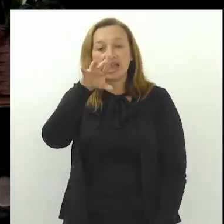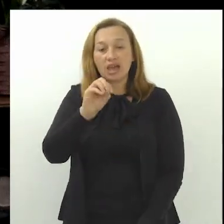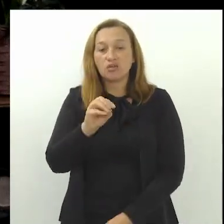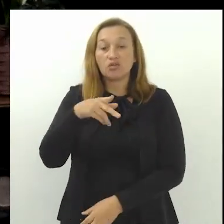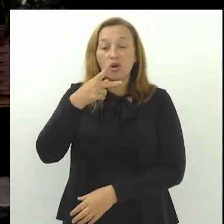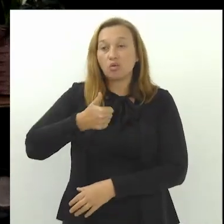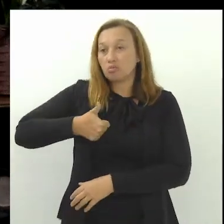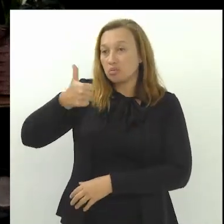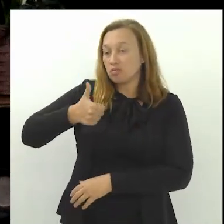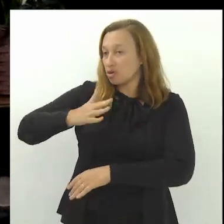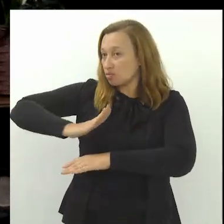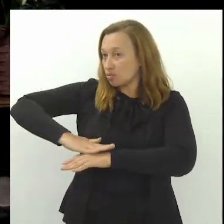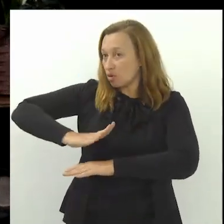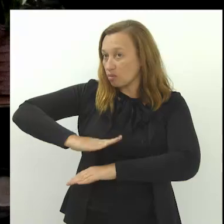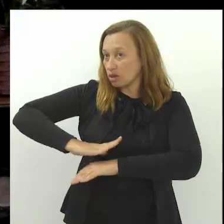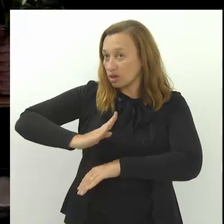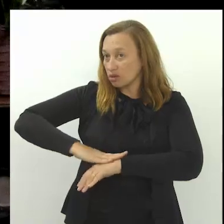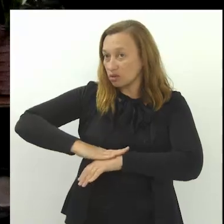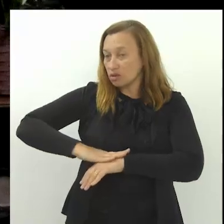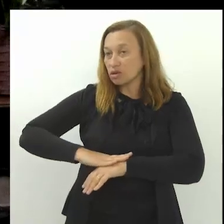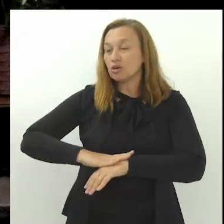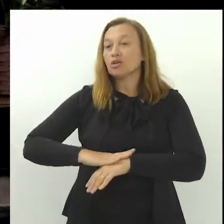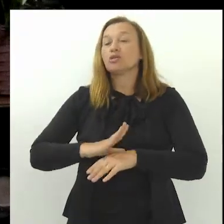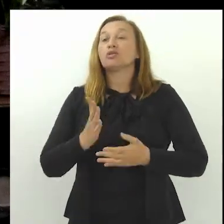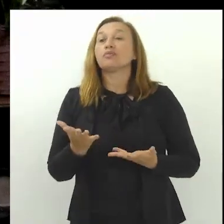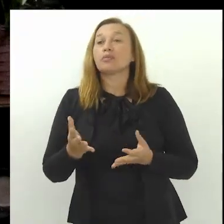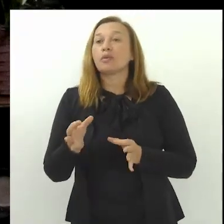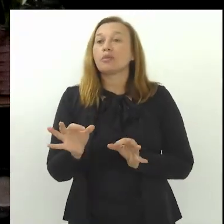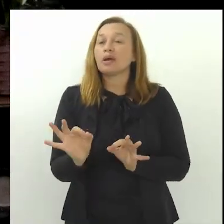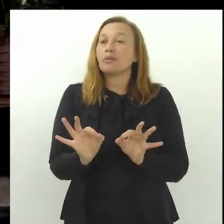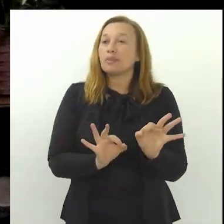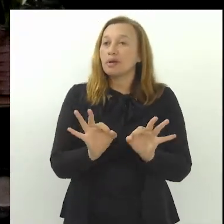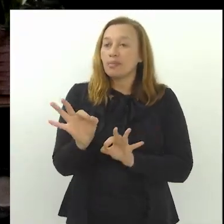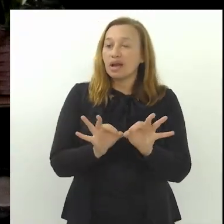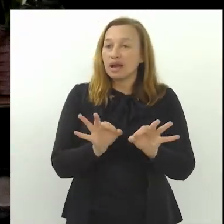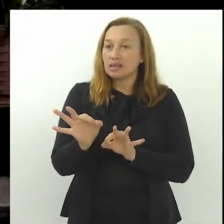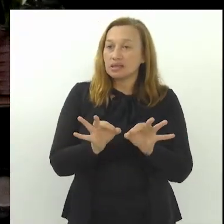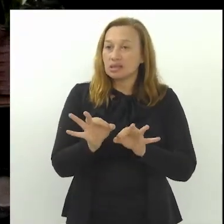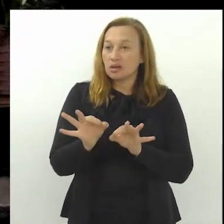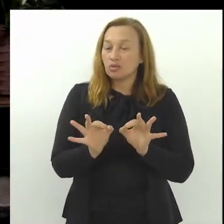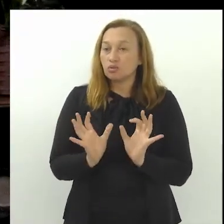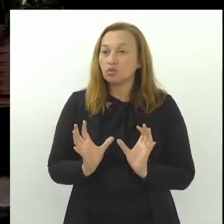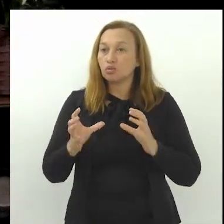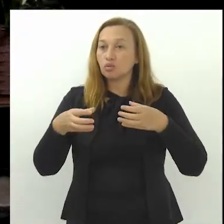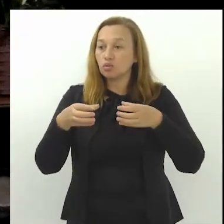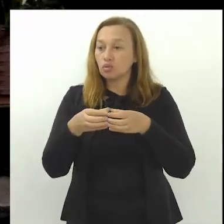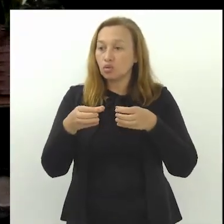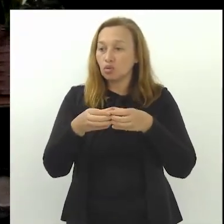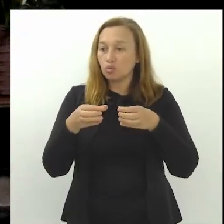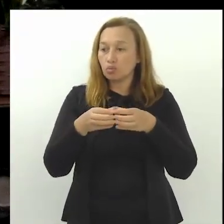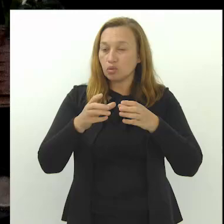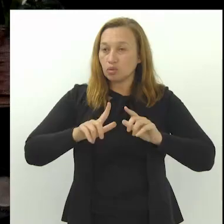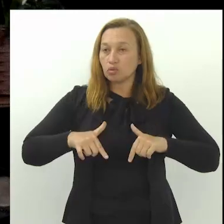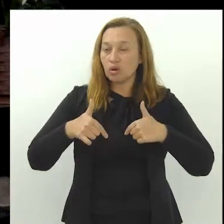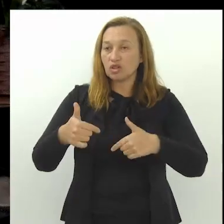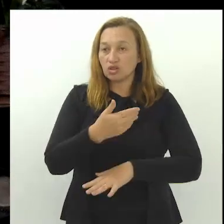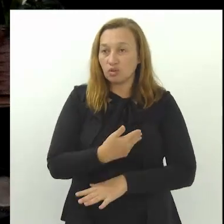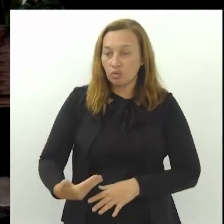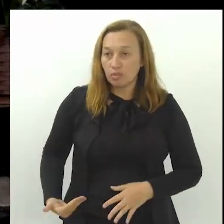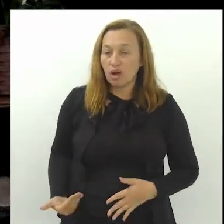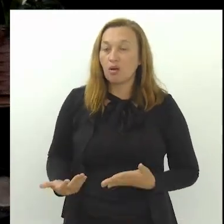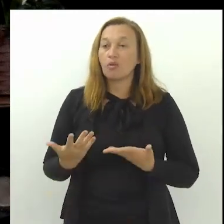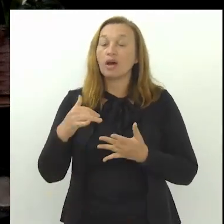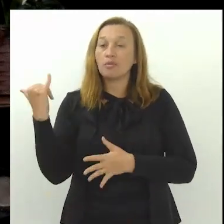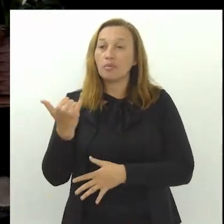no primeiro bloco, sobre a reforma da governança global e a importância, né, da participação da